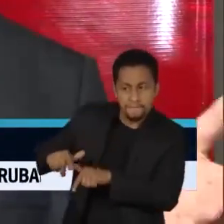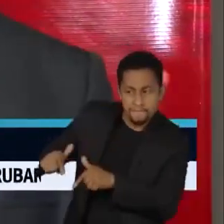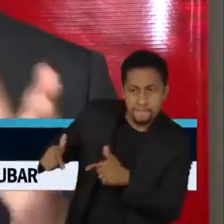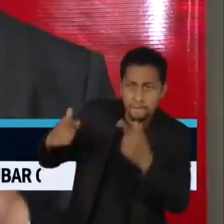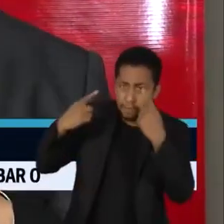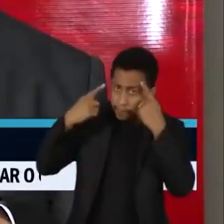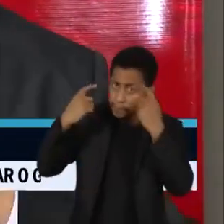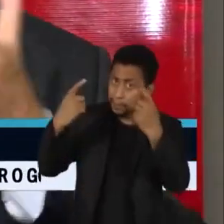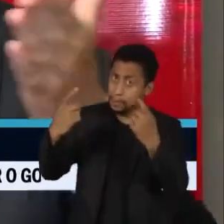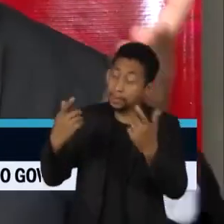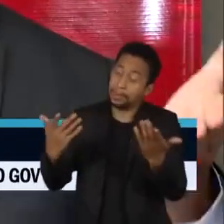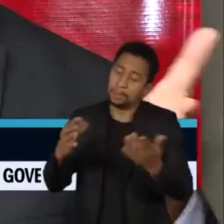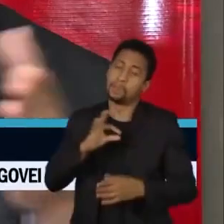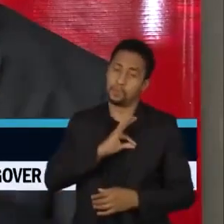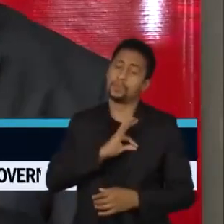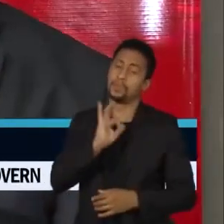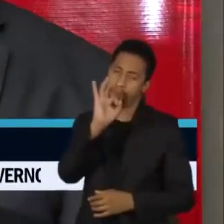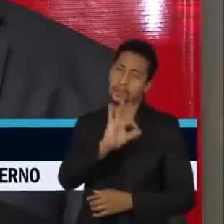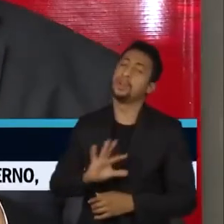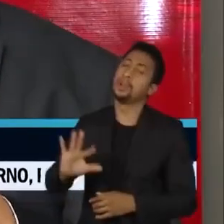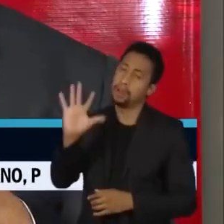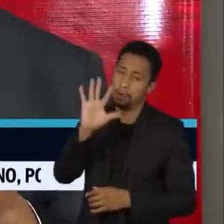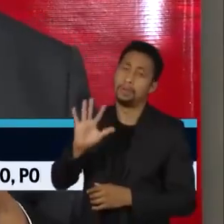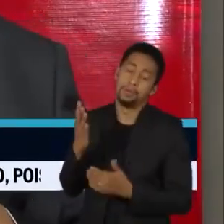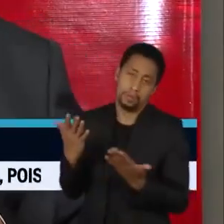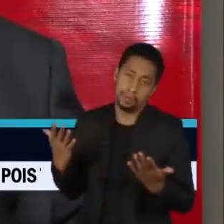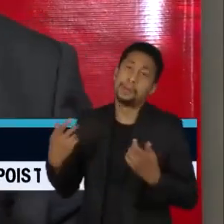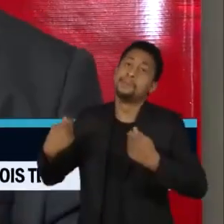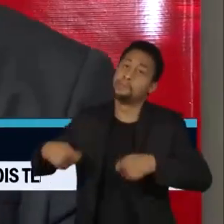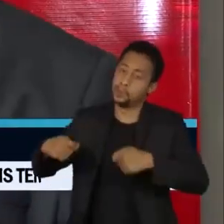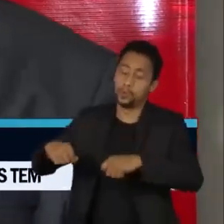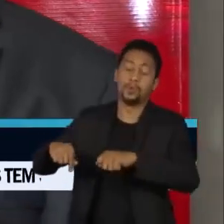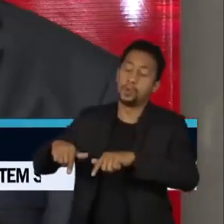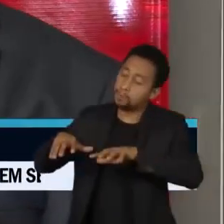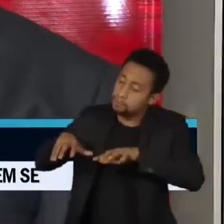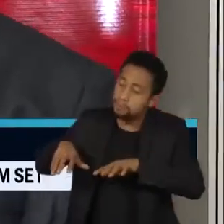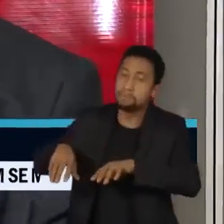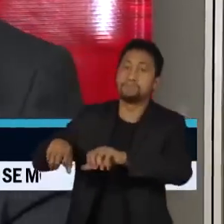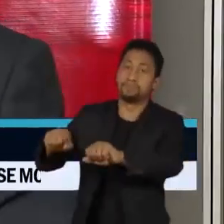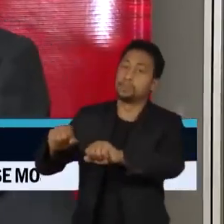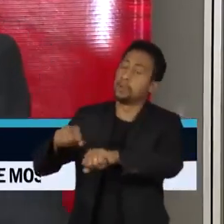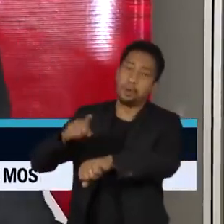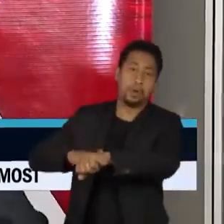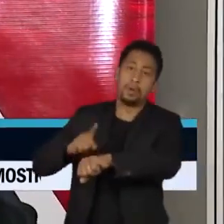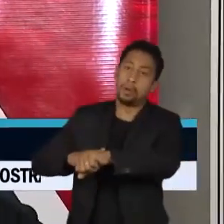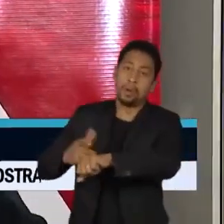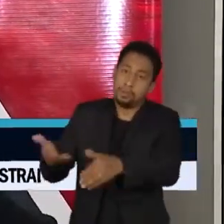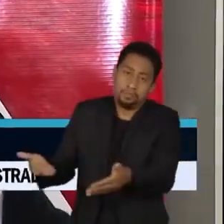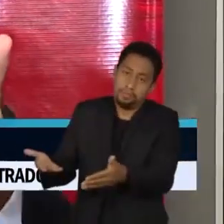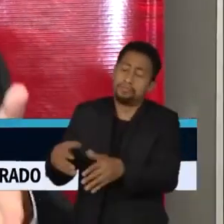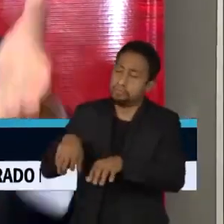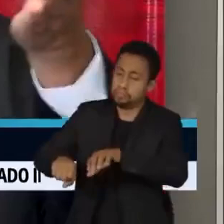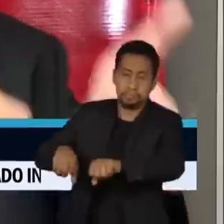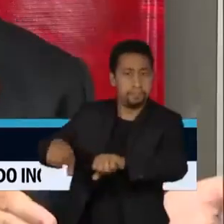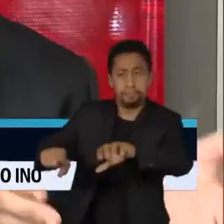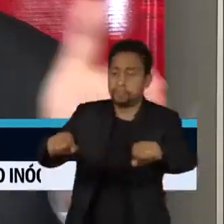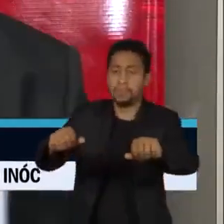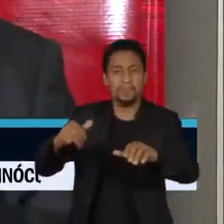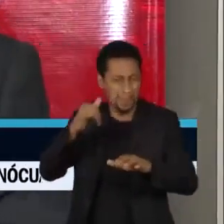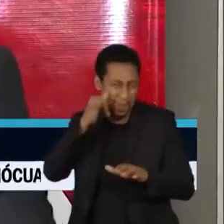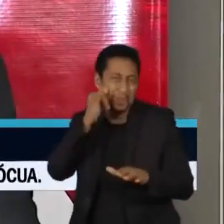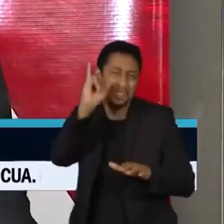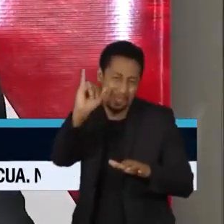aí, óbvio, que a Polícia Federal considerou, na sua autonomia técnica, que esse era o momento indicado exatamente para